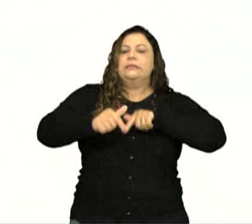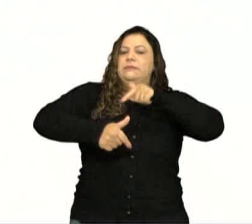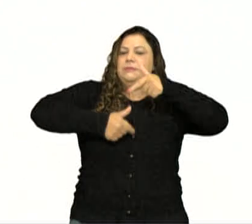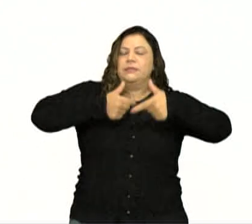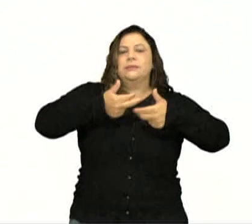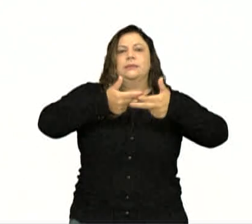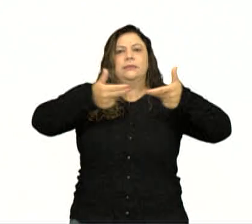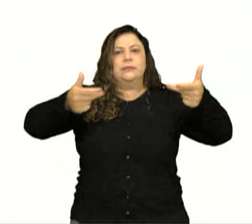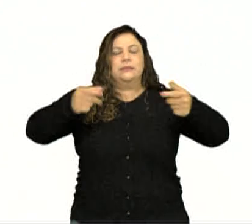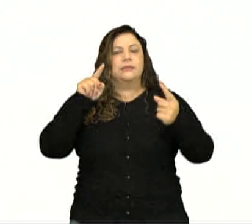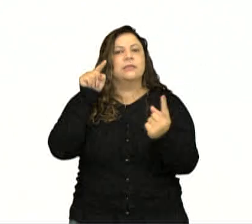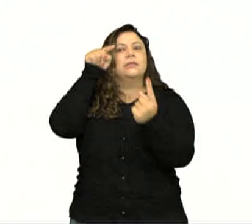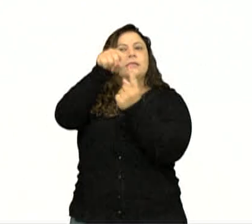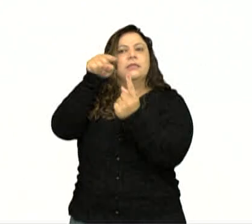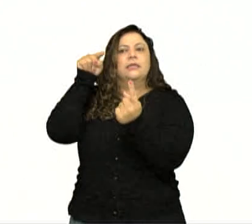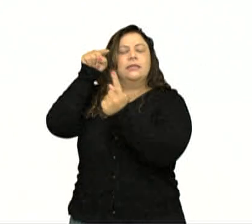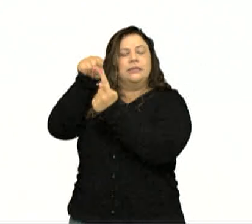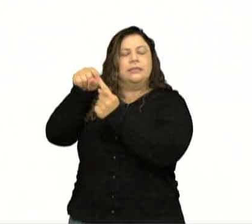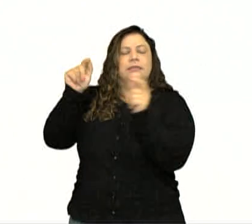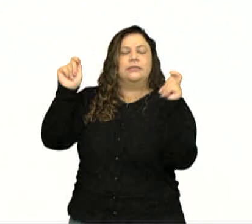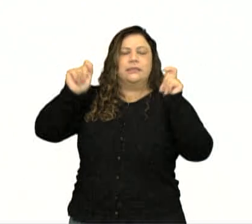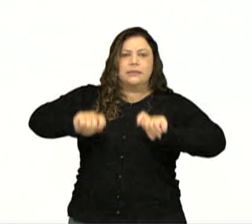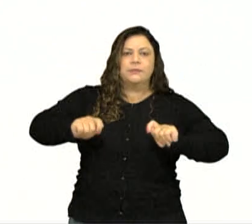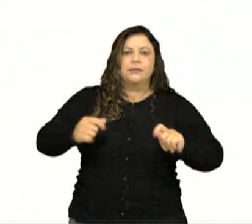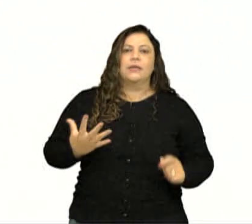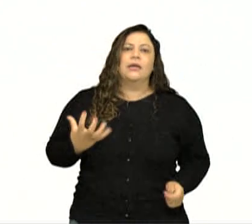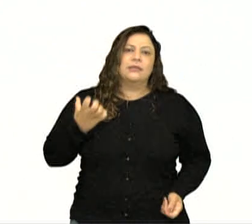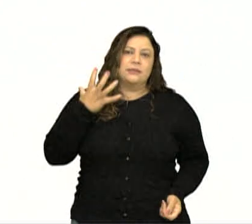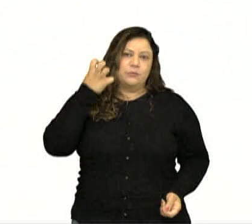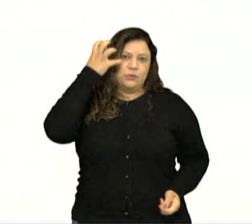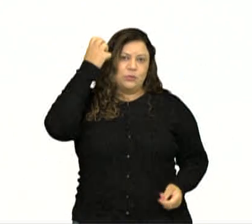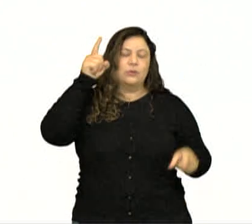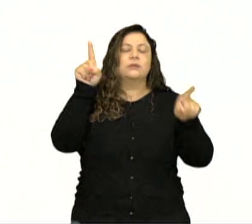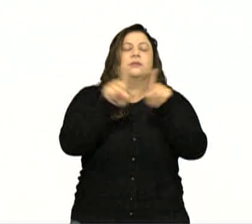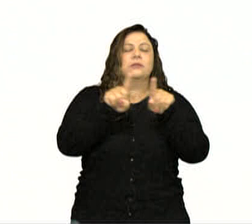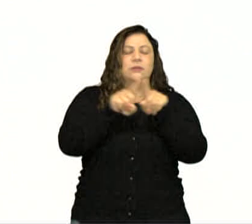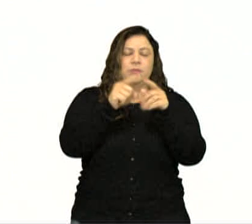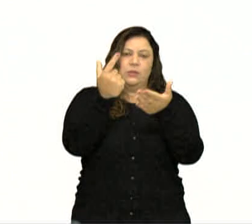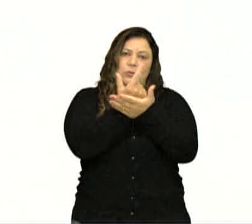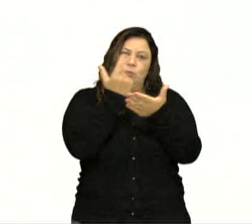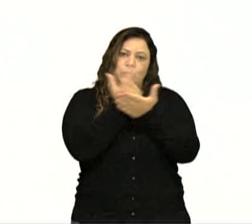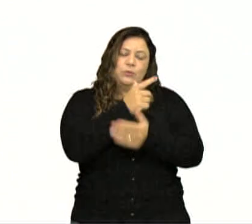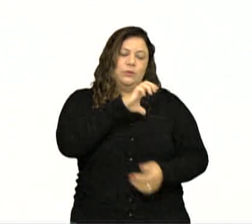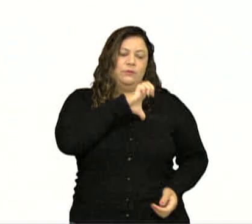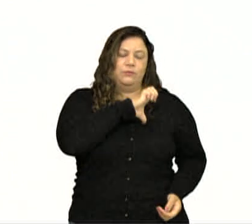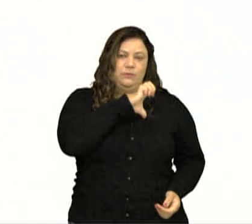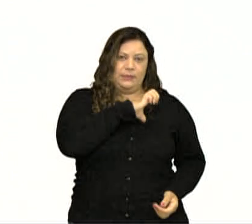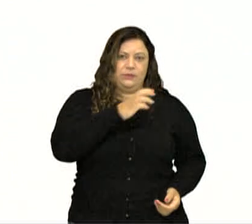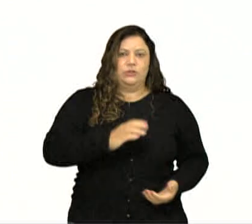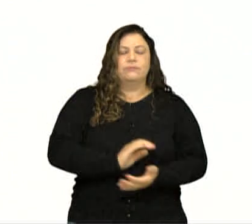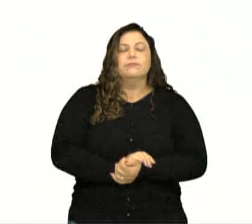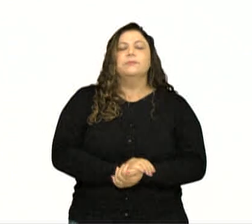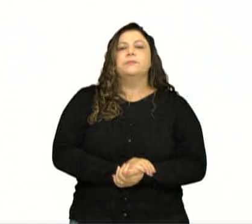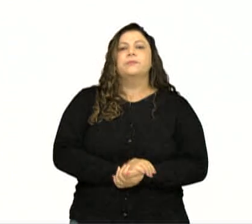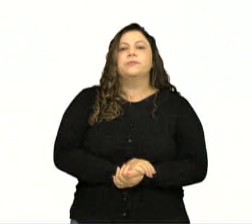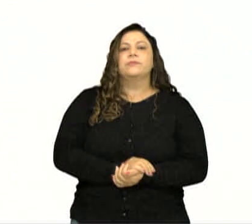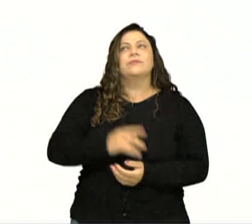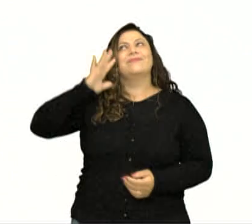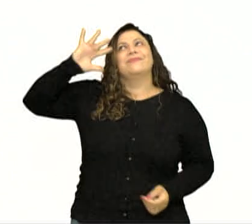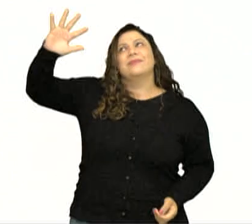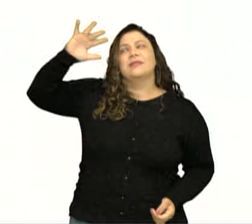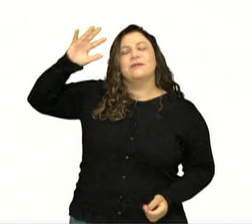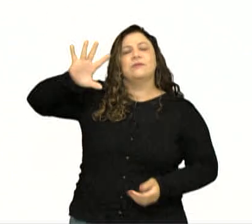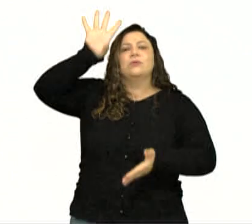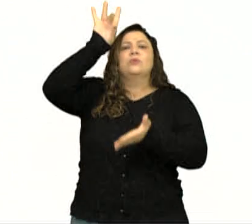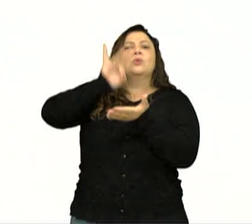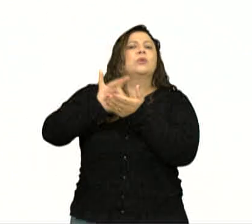definida e determinada. Spinoza também no seu livro Ética. Reflita sobre essa afirmação. Para você,